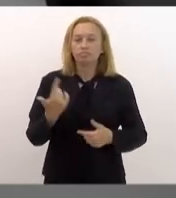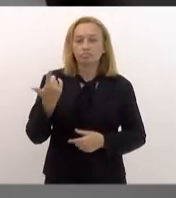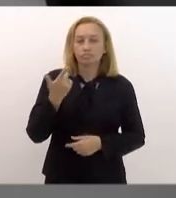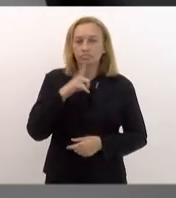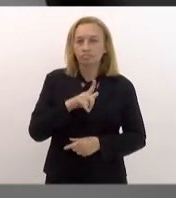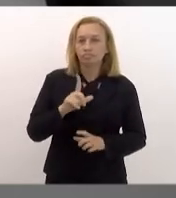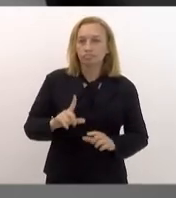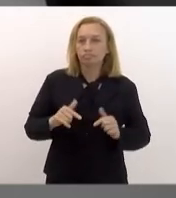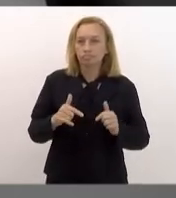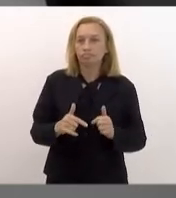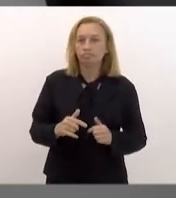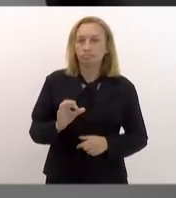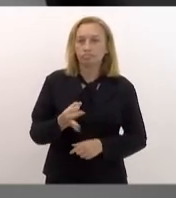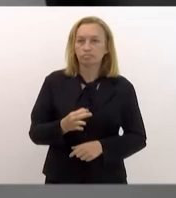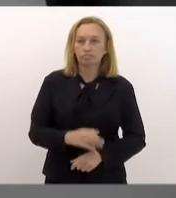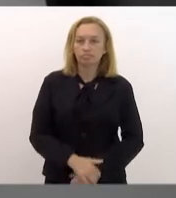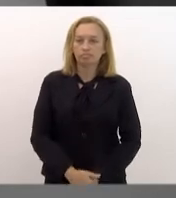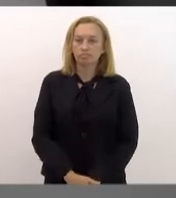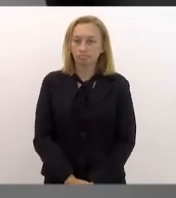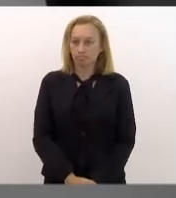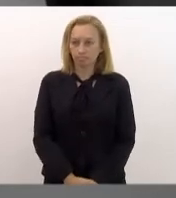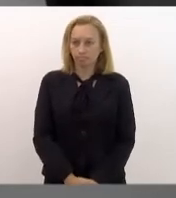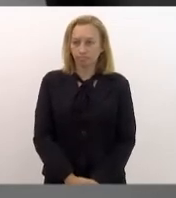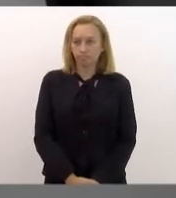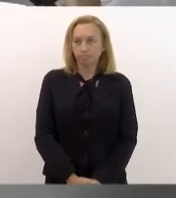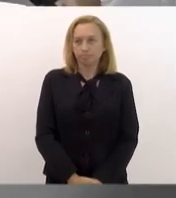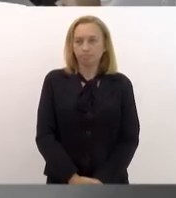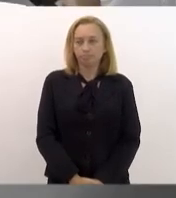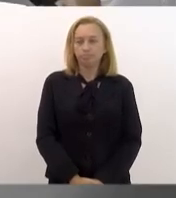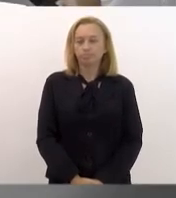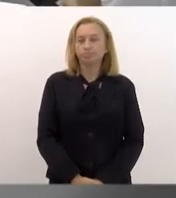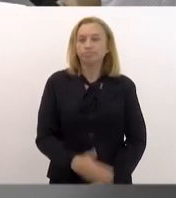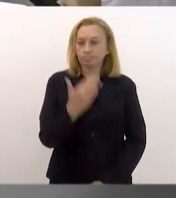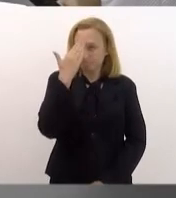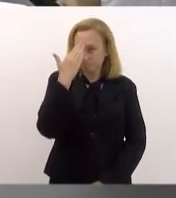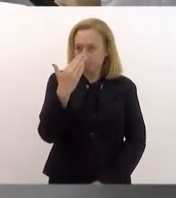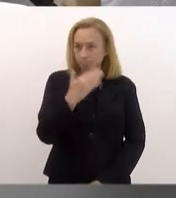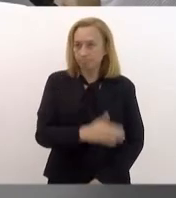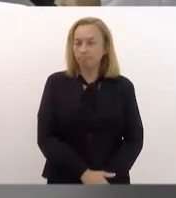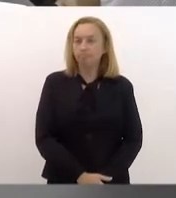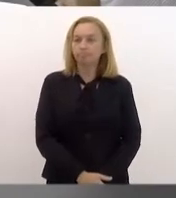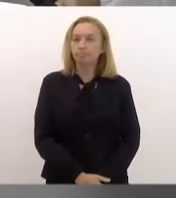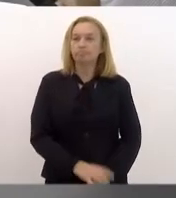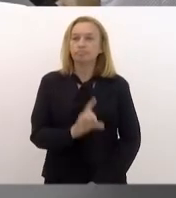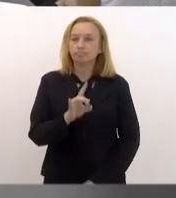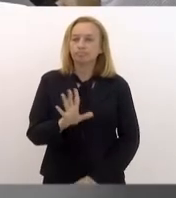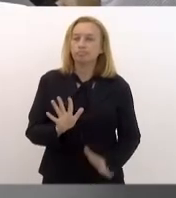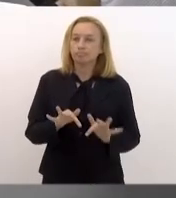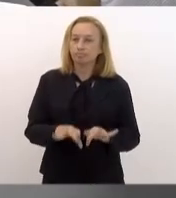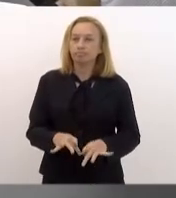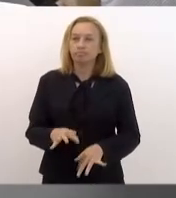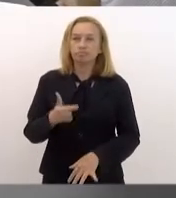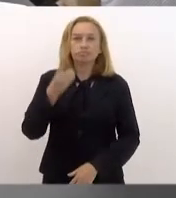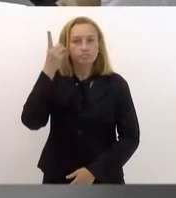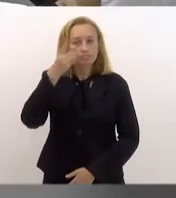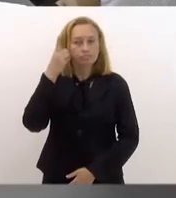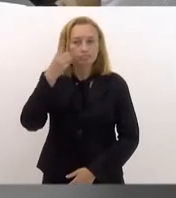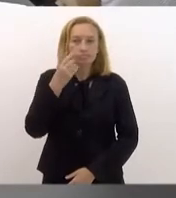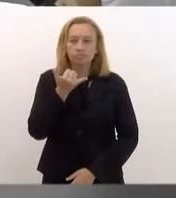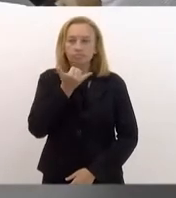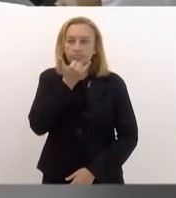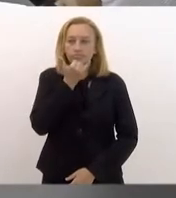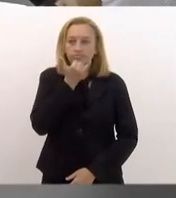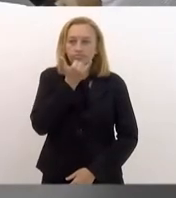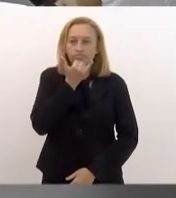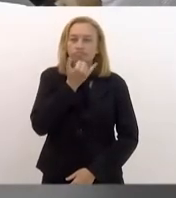aquela ocupação desordenada. Obrigado, secretário. Sim, Felipe. Só para complementar, deputado, desculpa, Kelso. É só